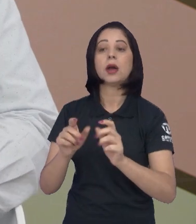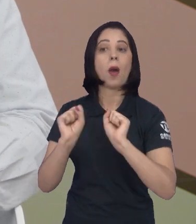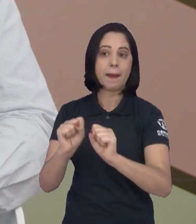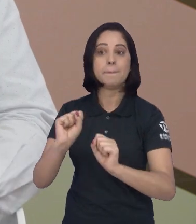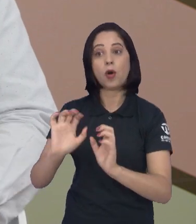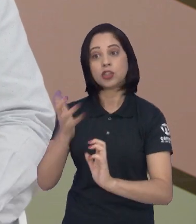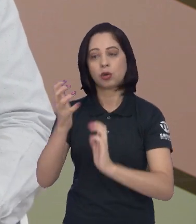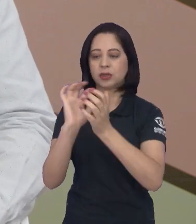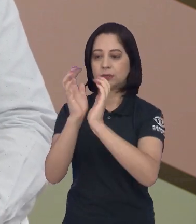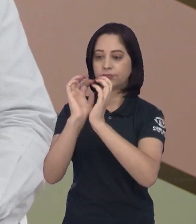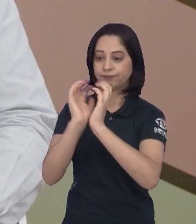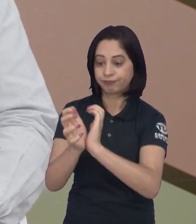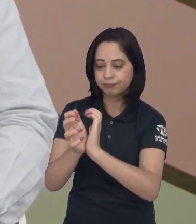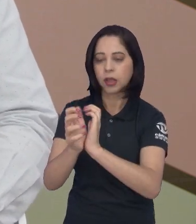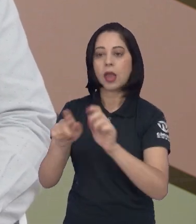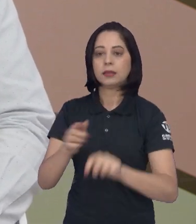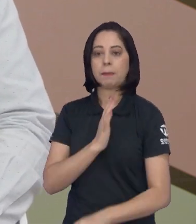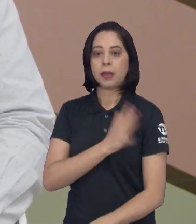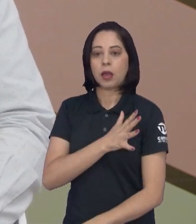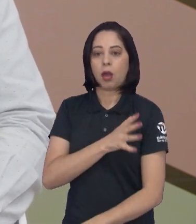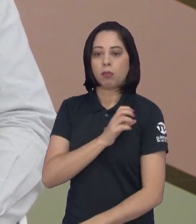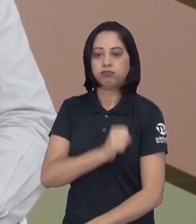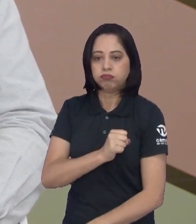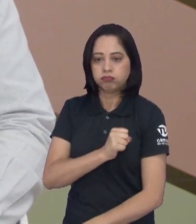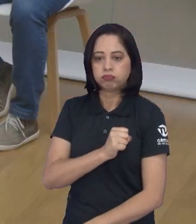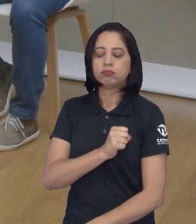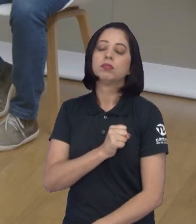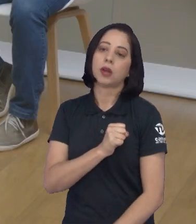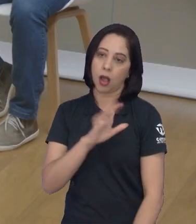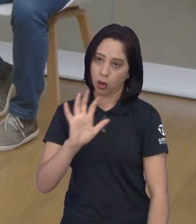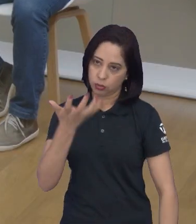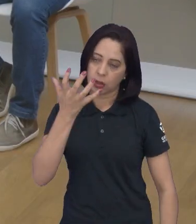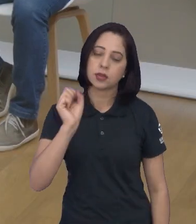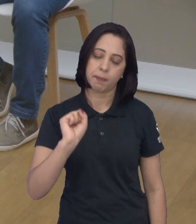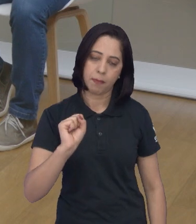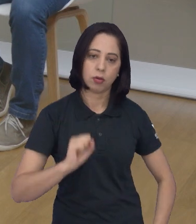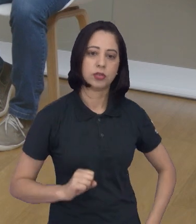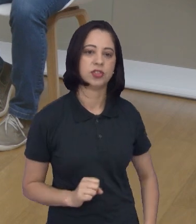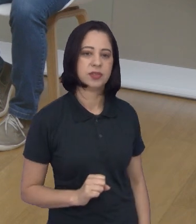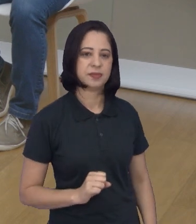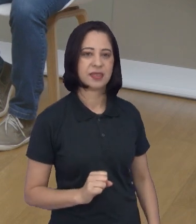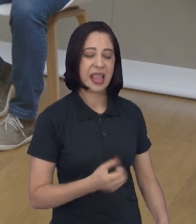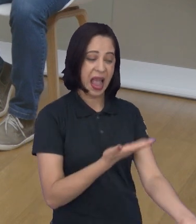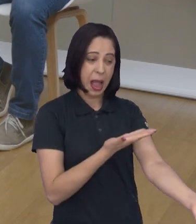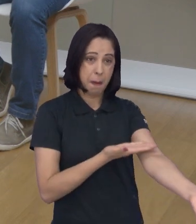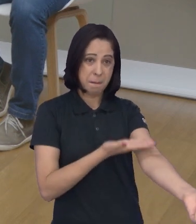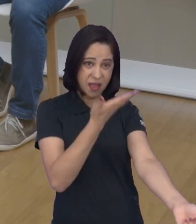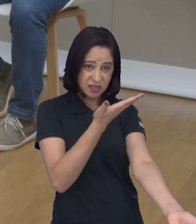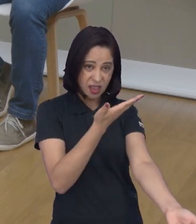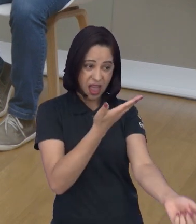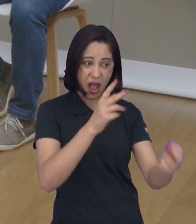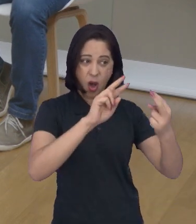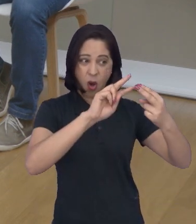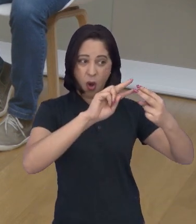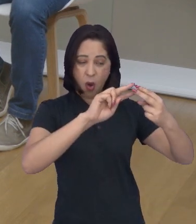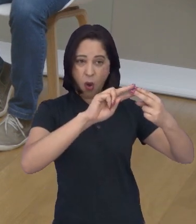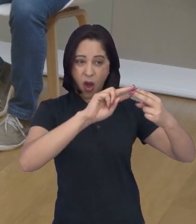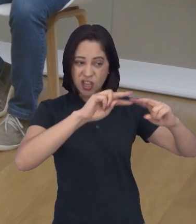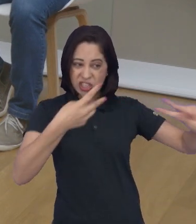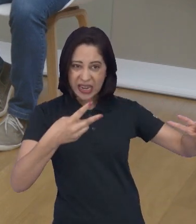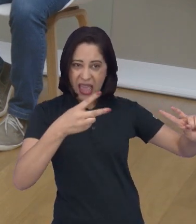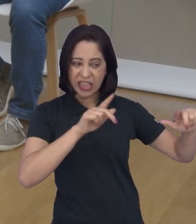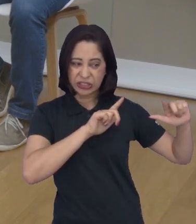derrame de obstrução de artérias periféricas enfim Doutor e é hereditário todas as pessoas que têm um caso de